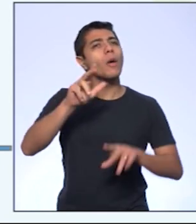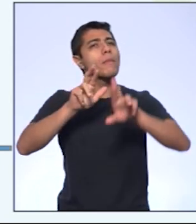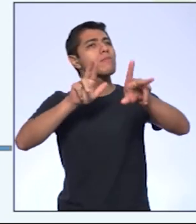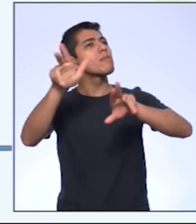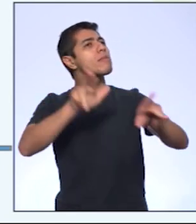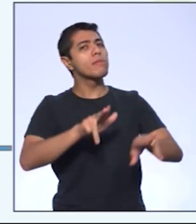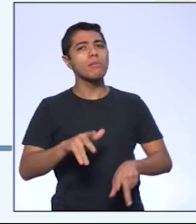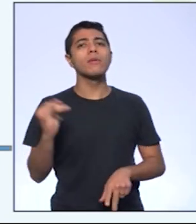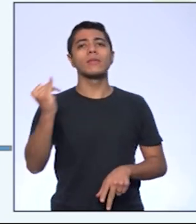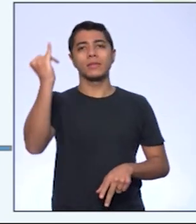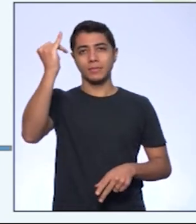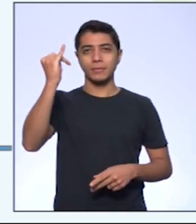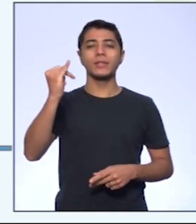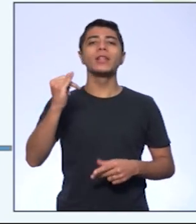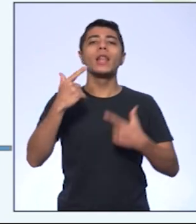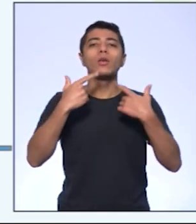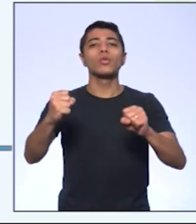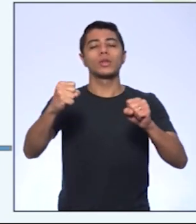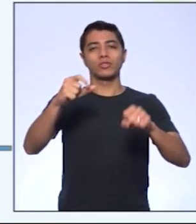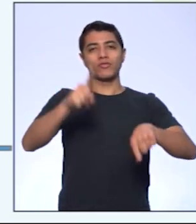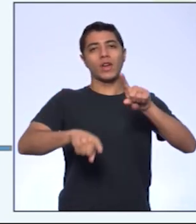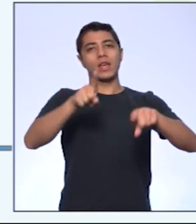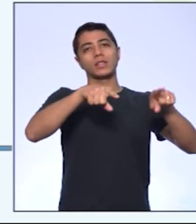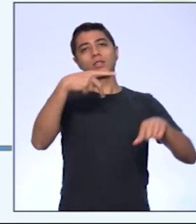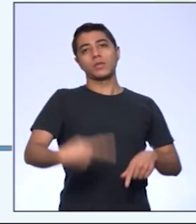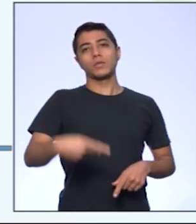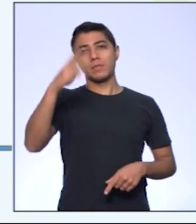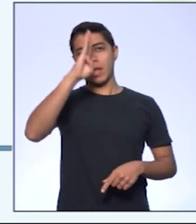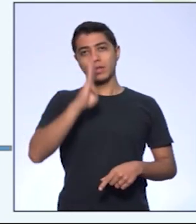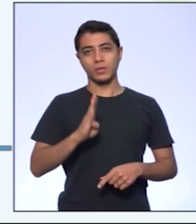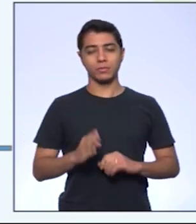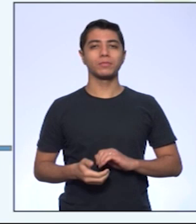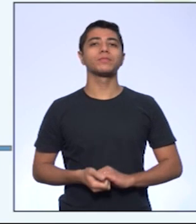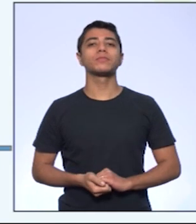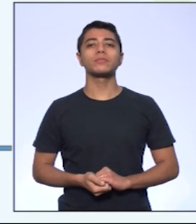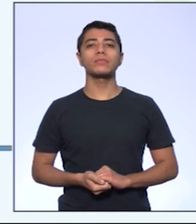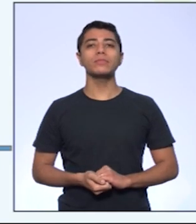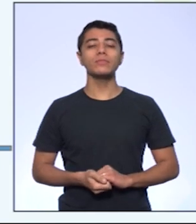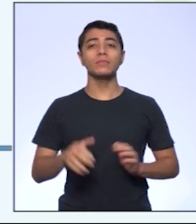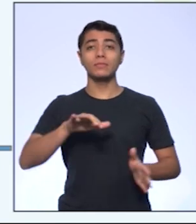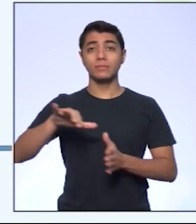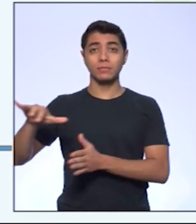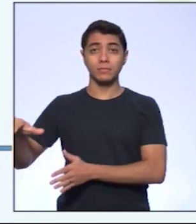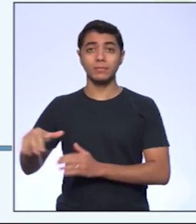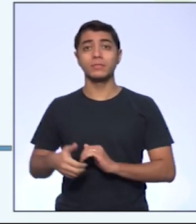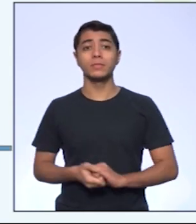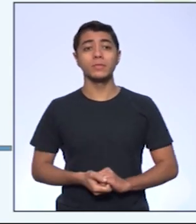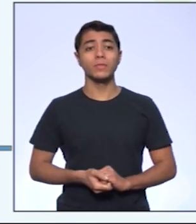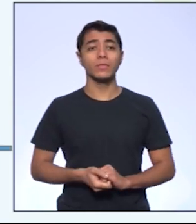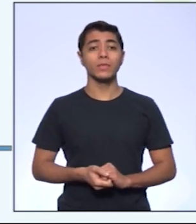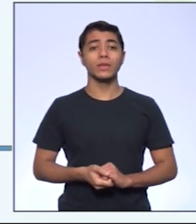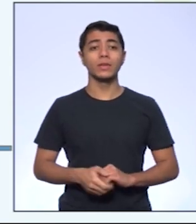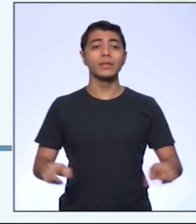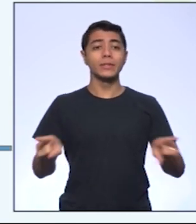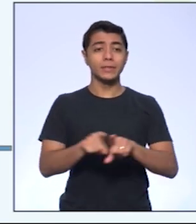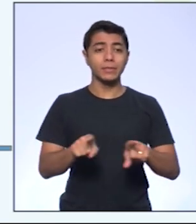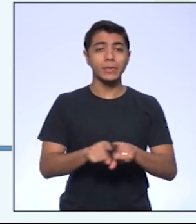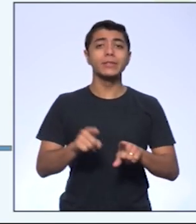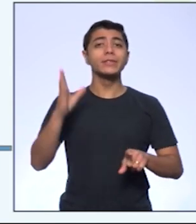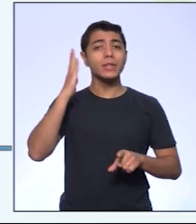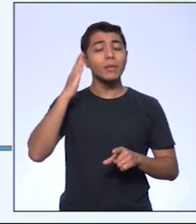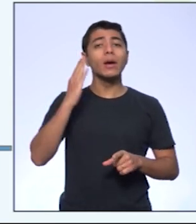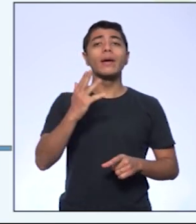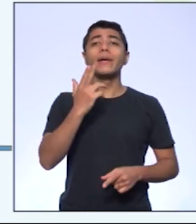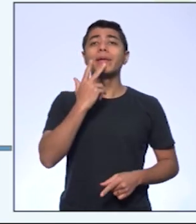linguísticas no Brasil. Eles convergem em relação à diversidade da língua portuguesa na România Antiga, que até hoje continua